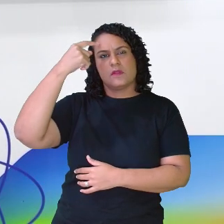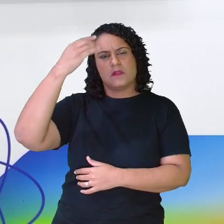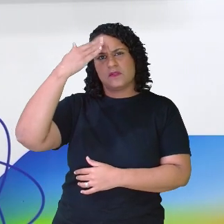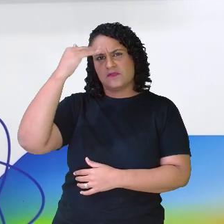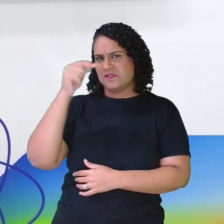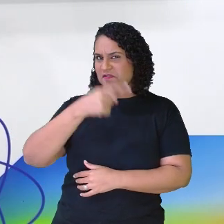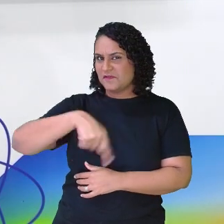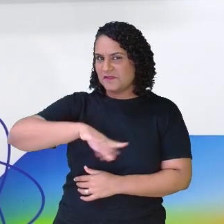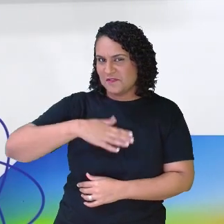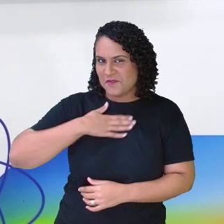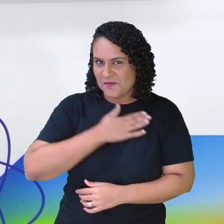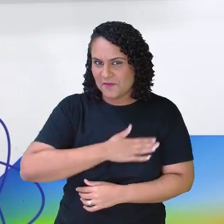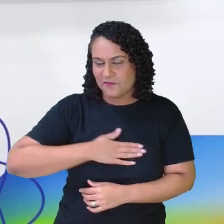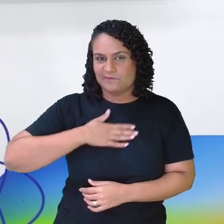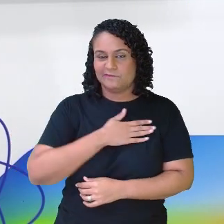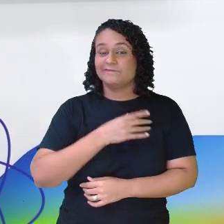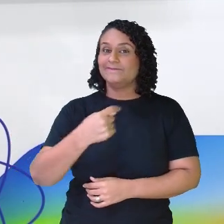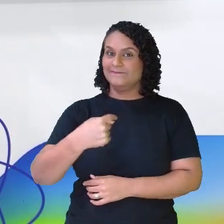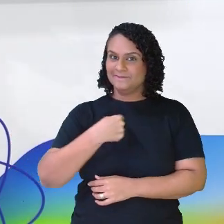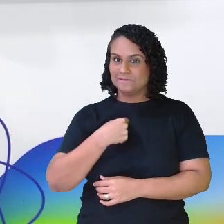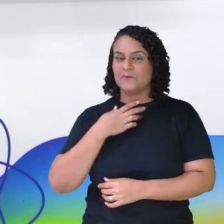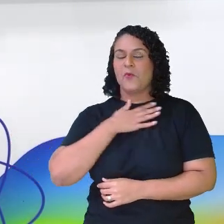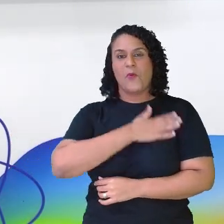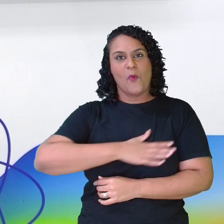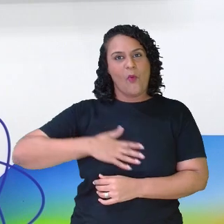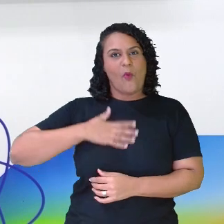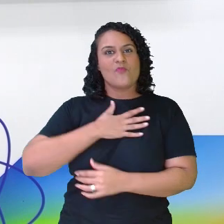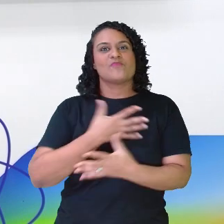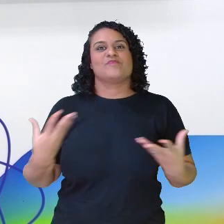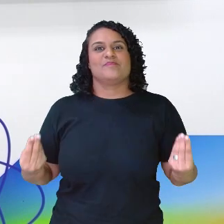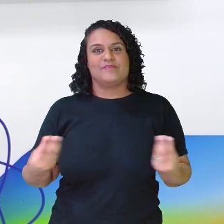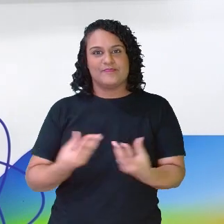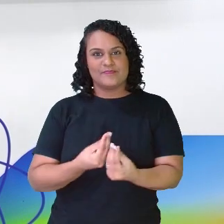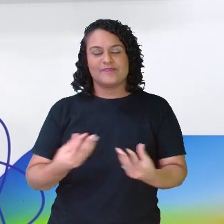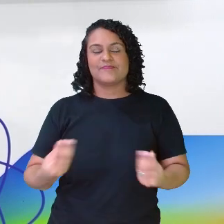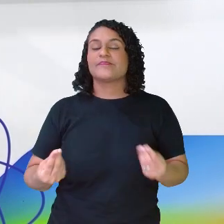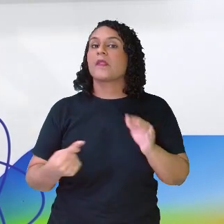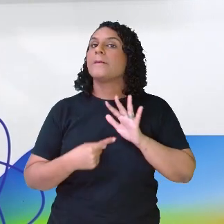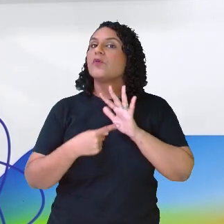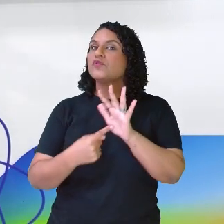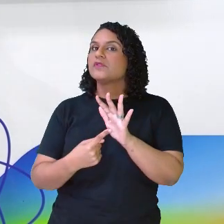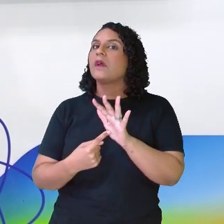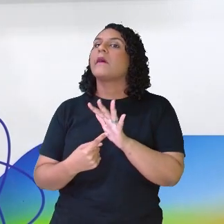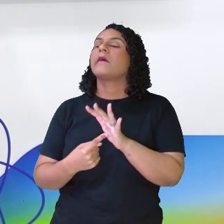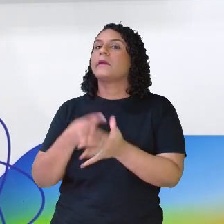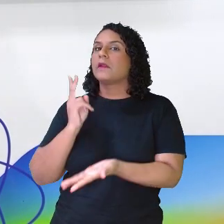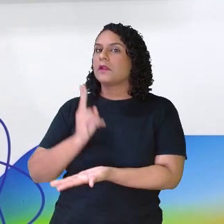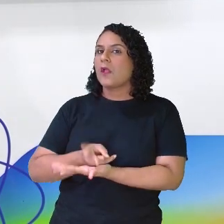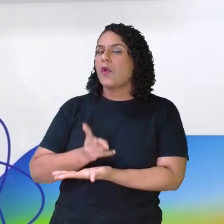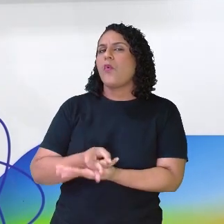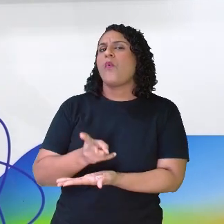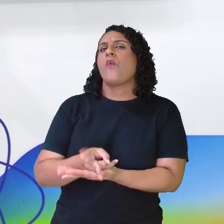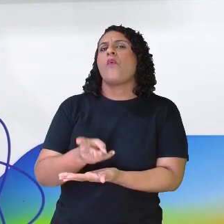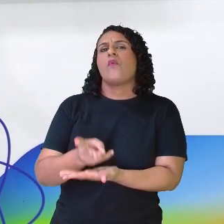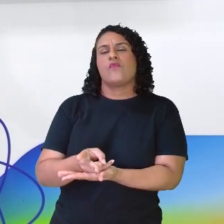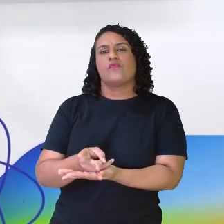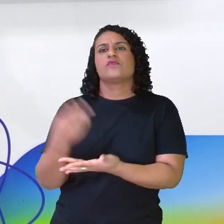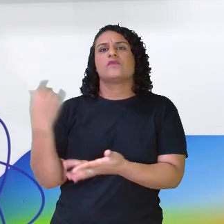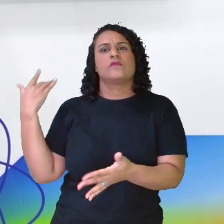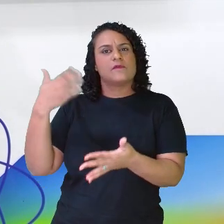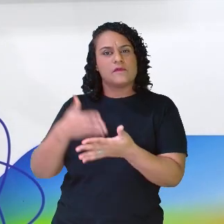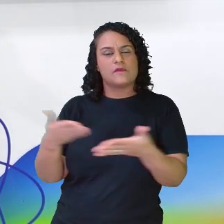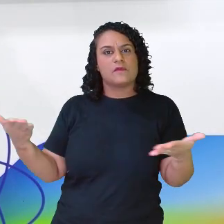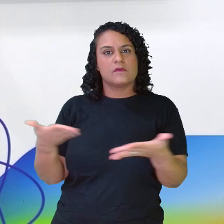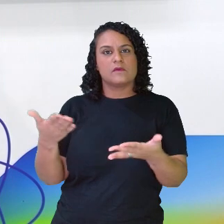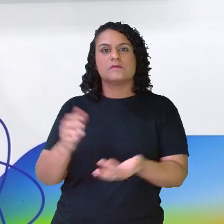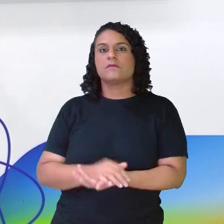vocês gostam, eu pelo menos gosto bastante, mas eu trago como uma herança e que permanece até hoje,